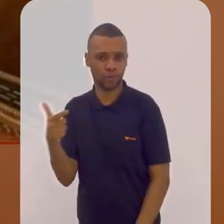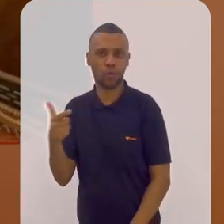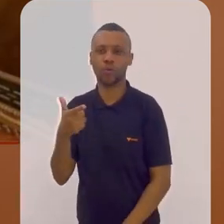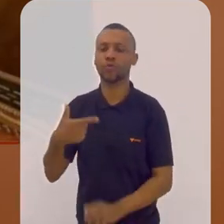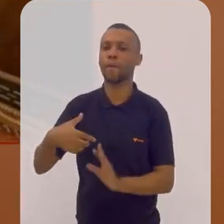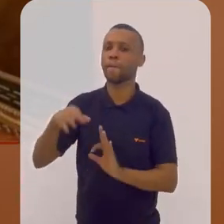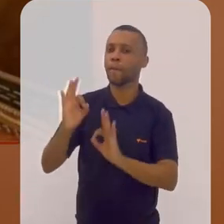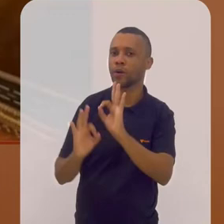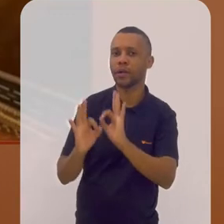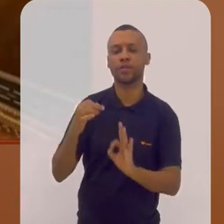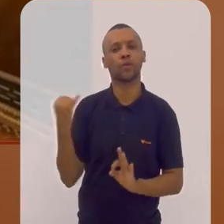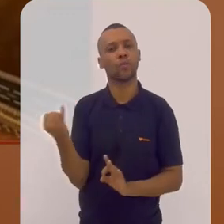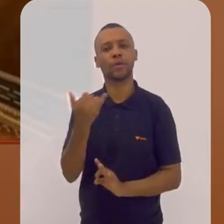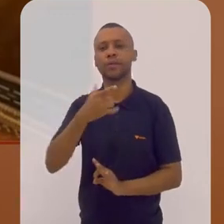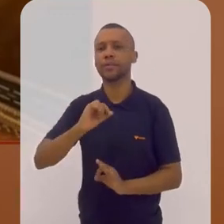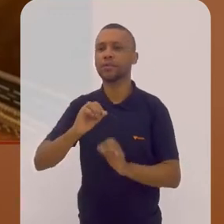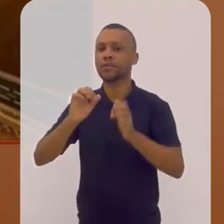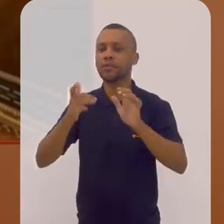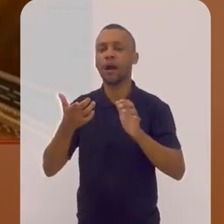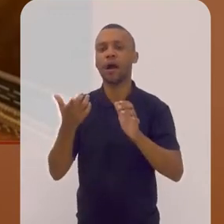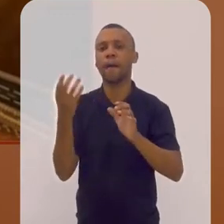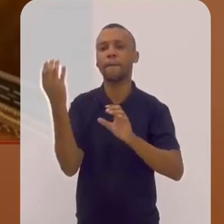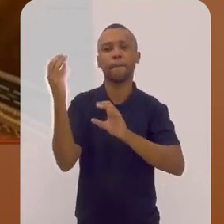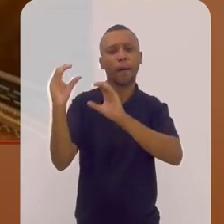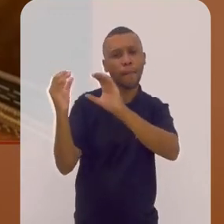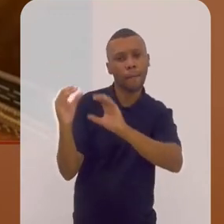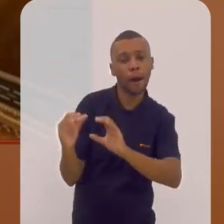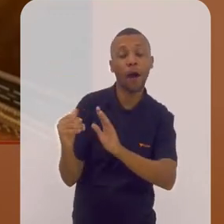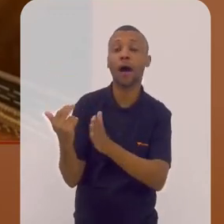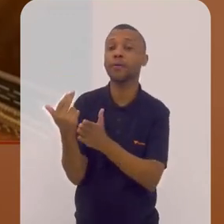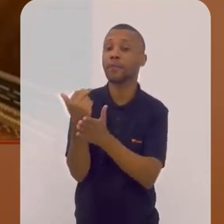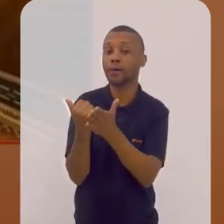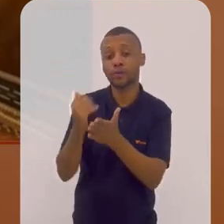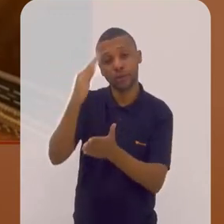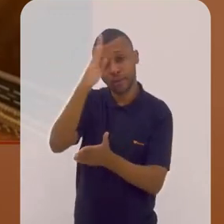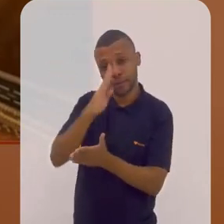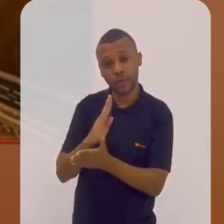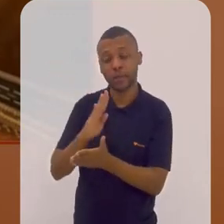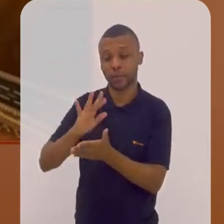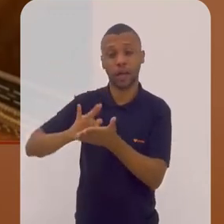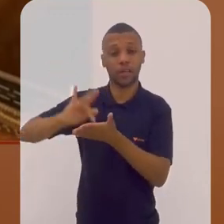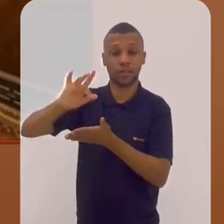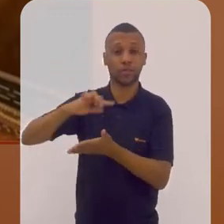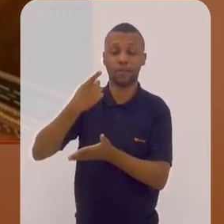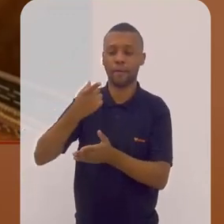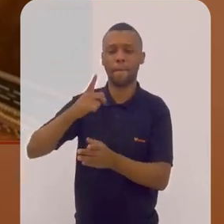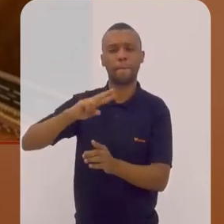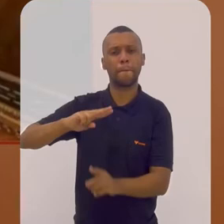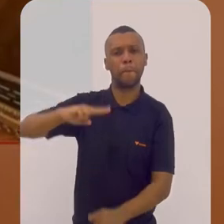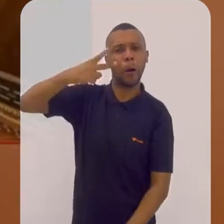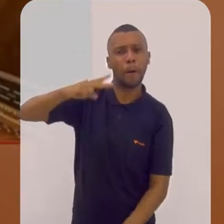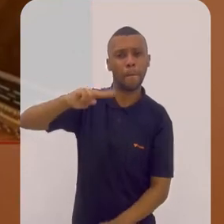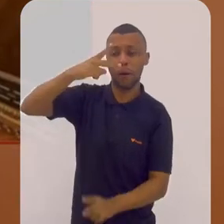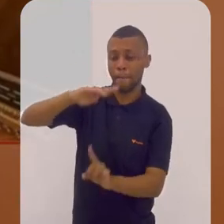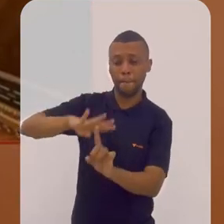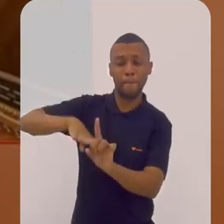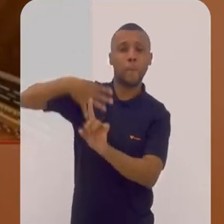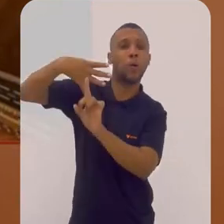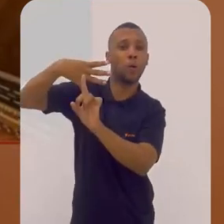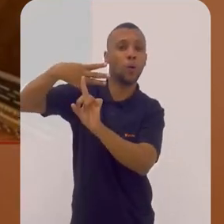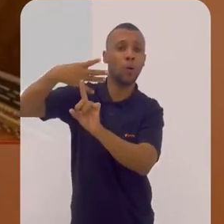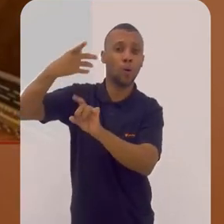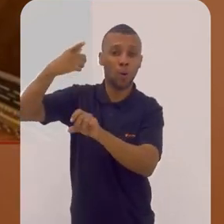projeto muito importante que se chama Acervo Digital de Partituras Brasileiras, em que vamos quadruplicar